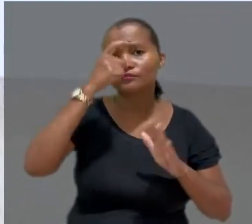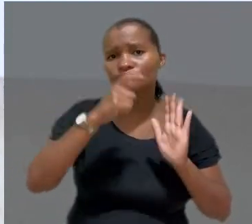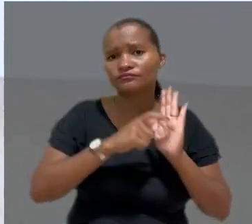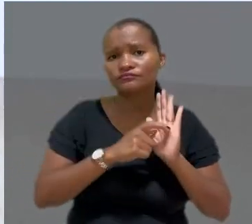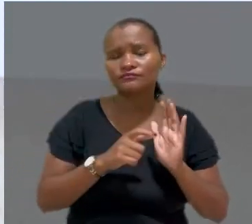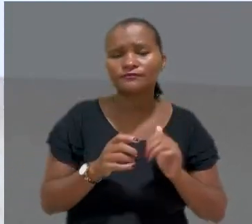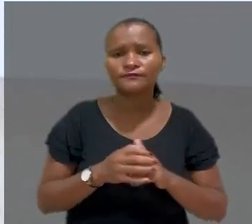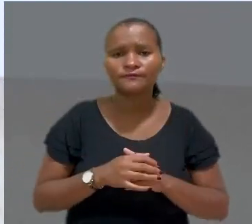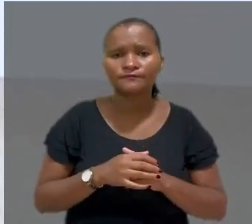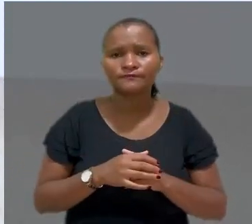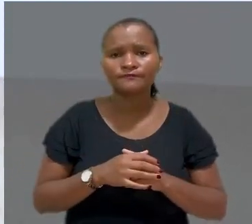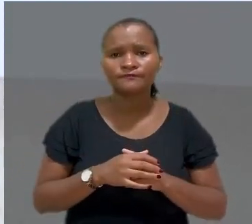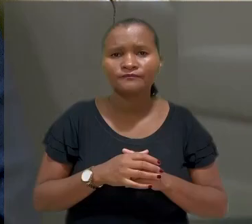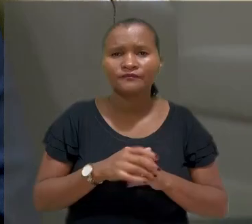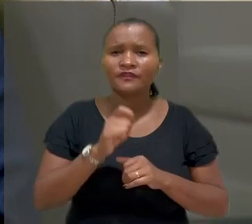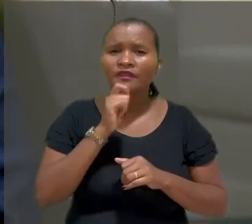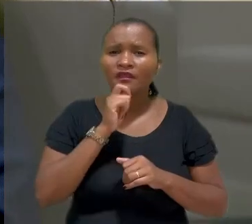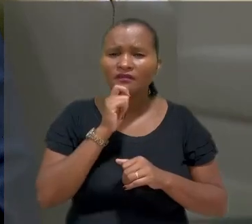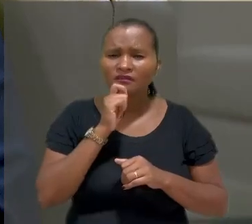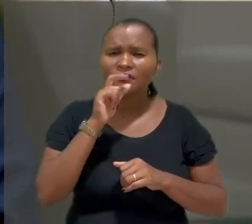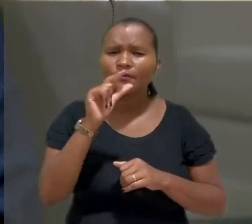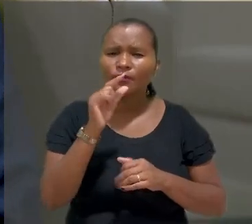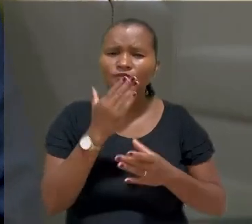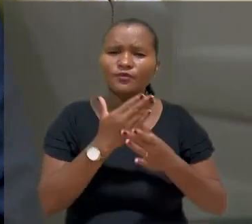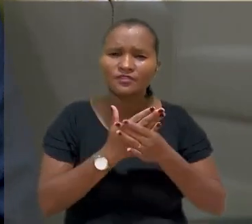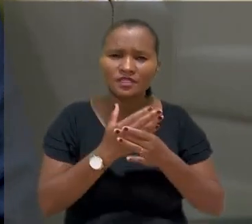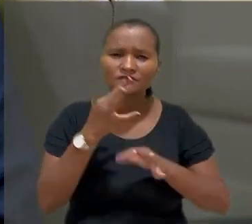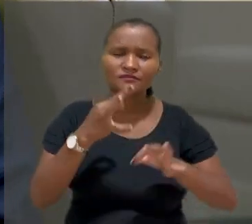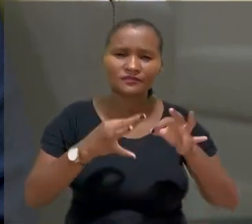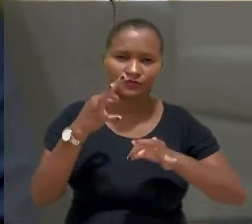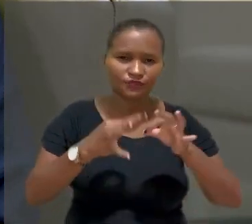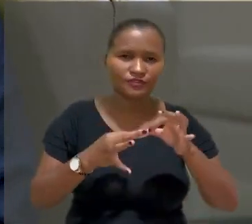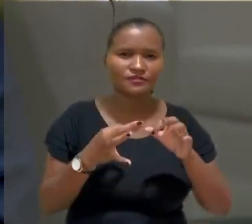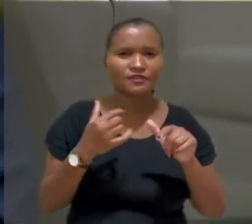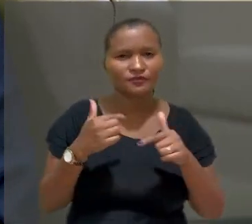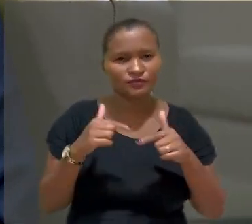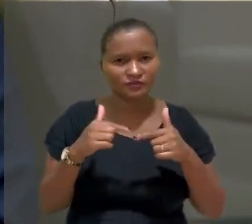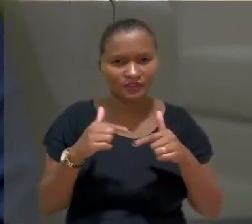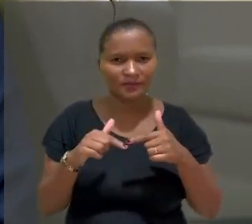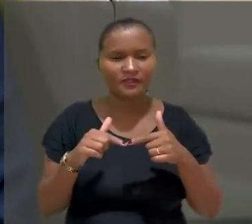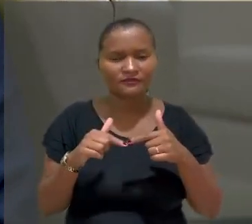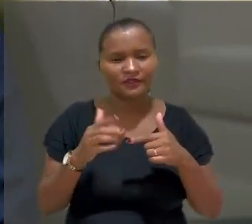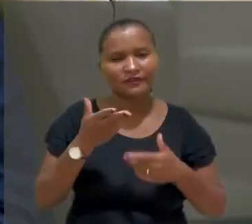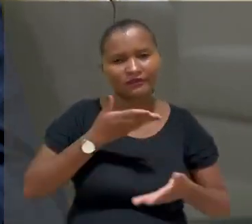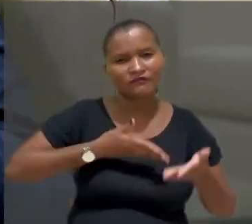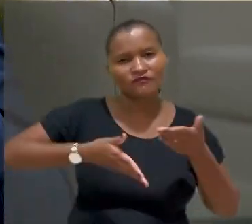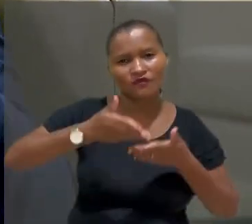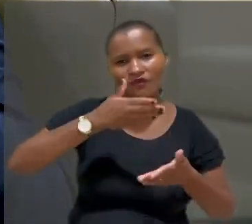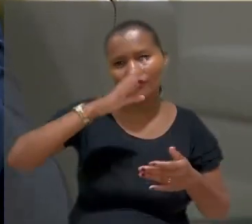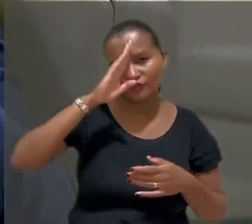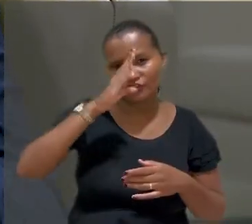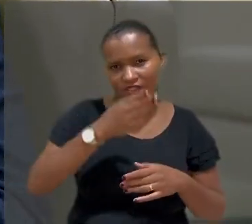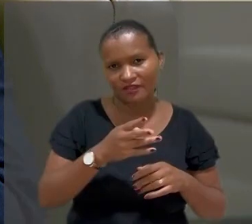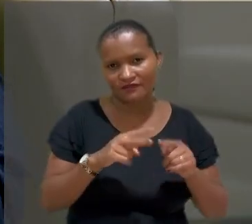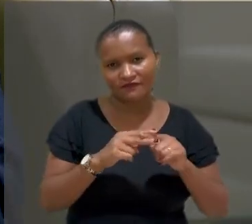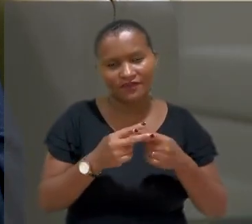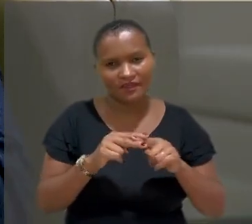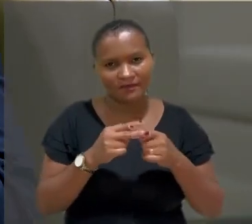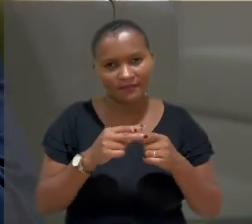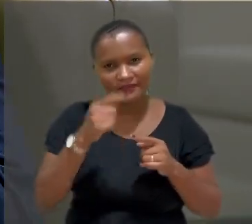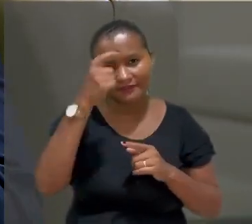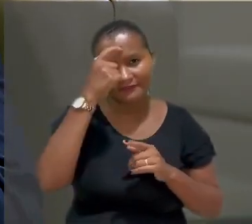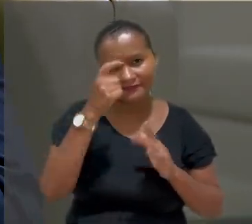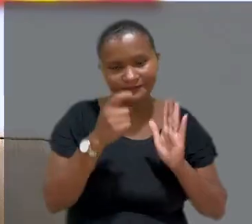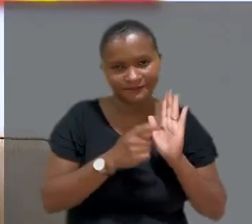utilização de inteligência artificial? Olha, ainda há poucos casos na Justiça do Trabalho, pelo menos que envolvam de forma